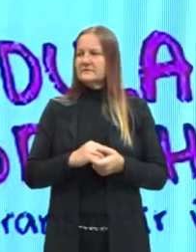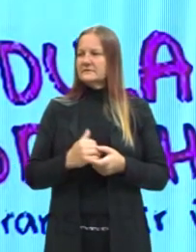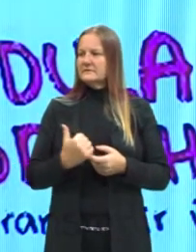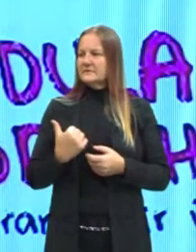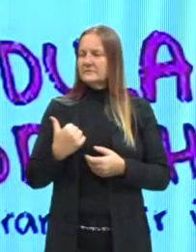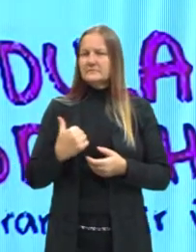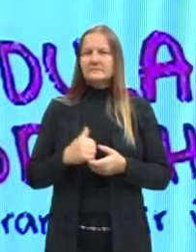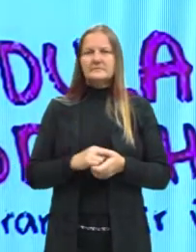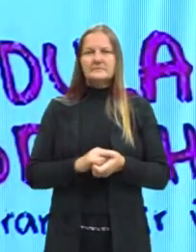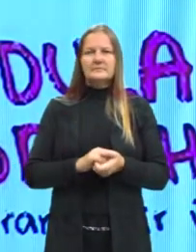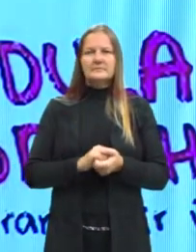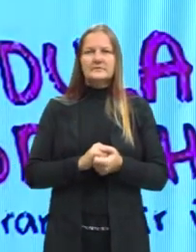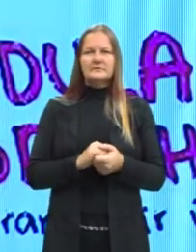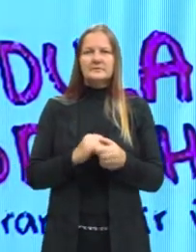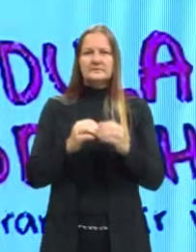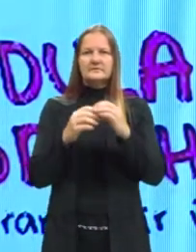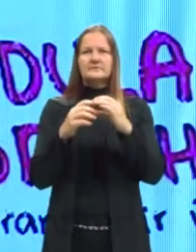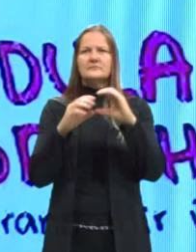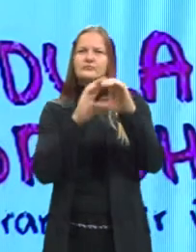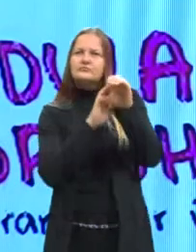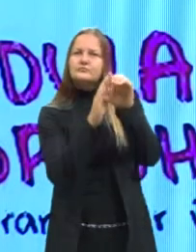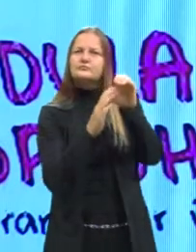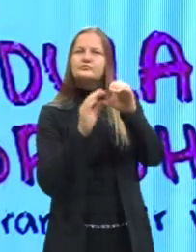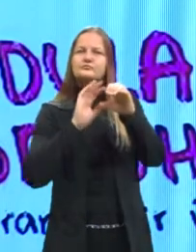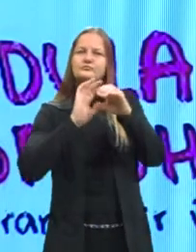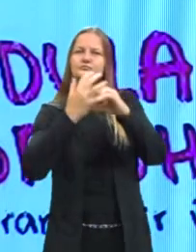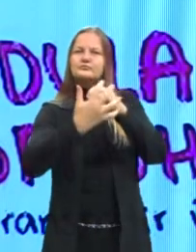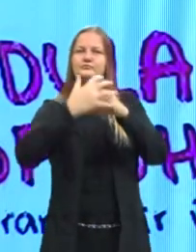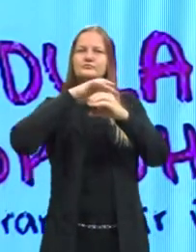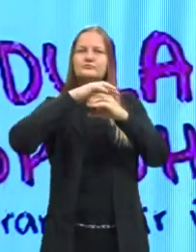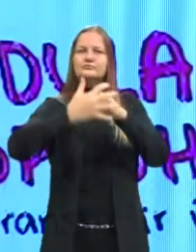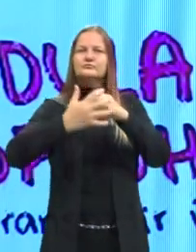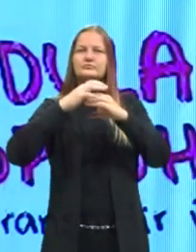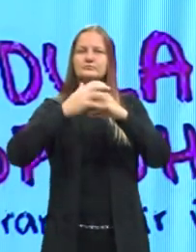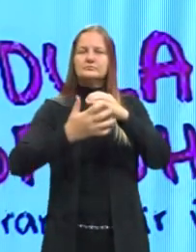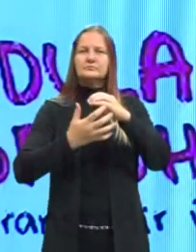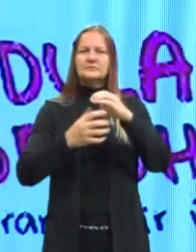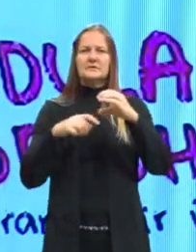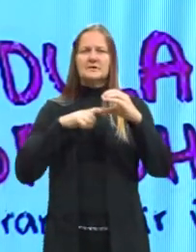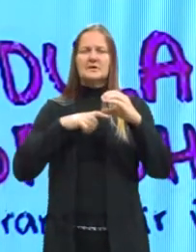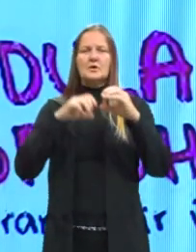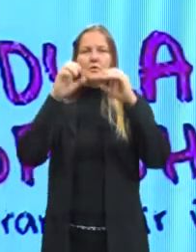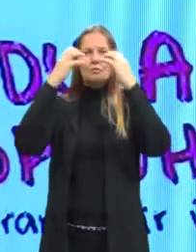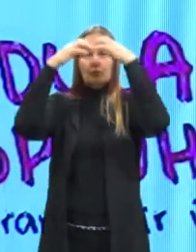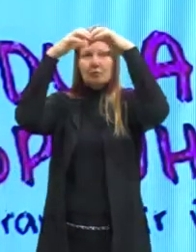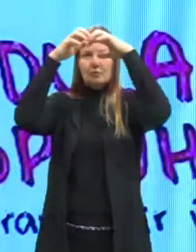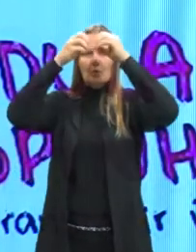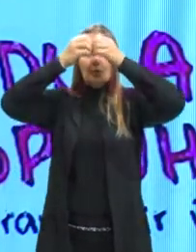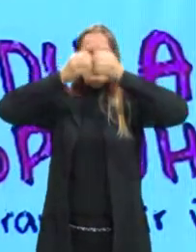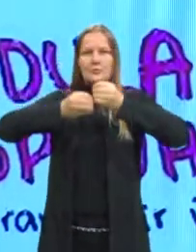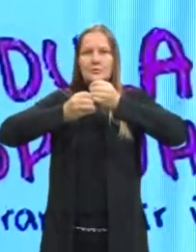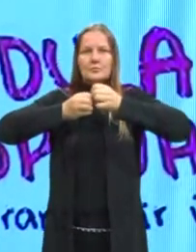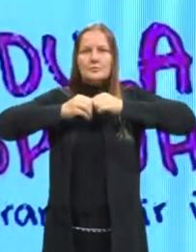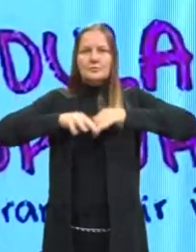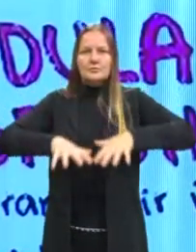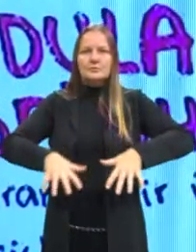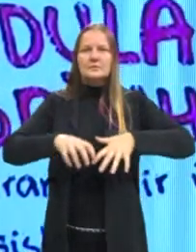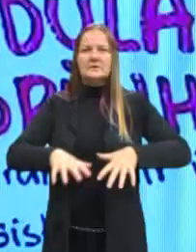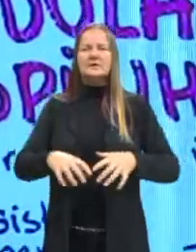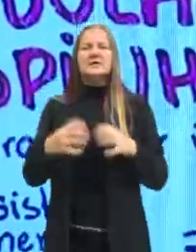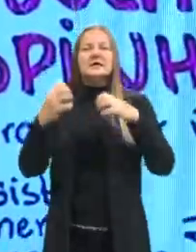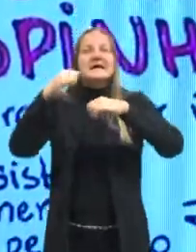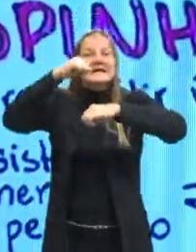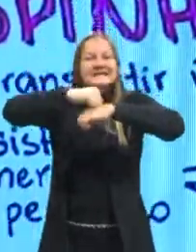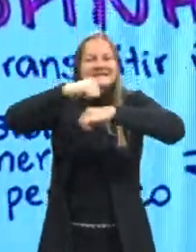camadas de meninges lá então elas vão proteger a essa parte do sistema nervoso a caixa craniana